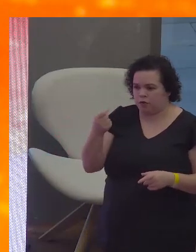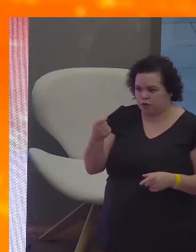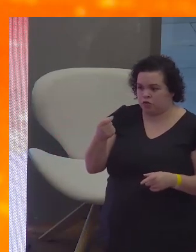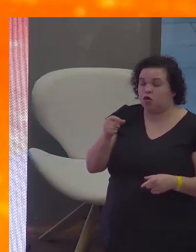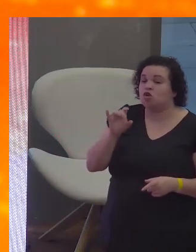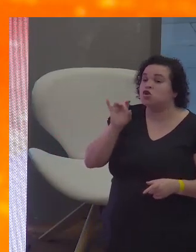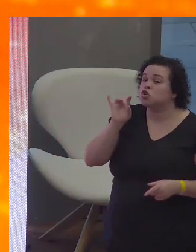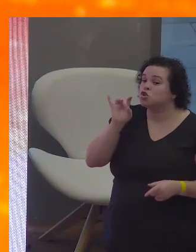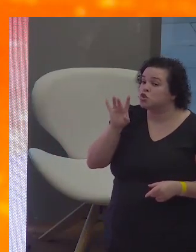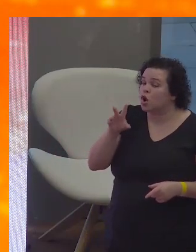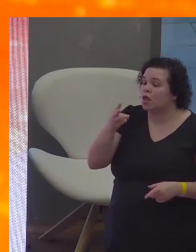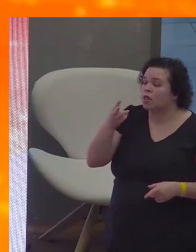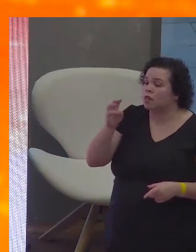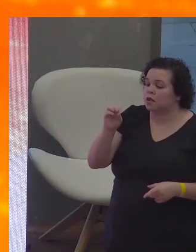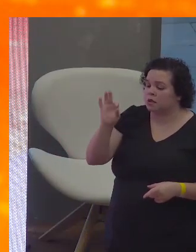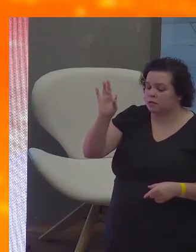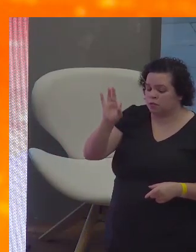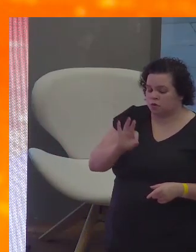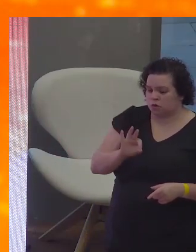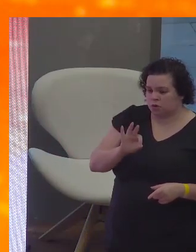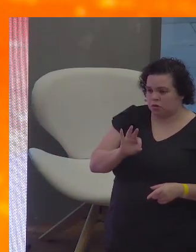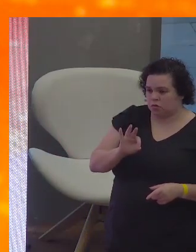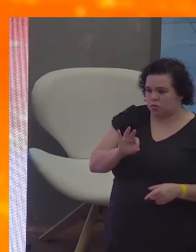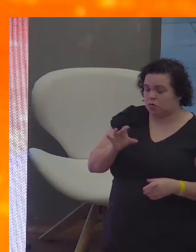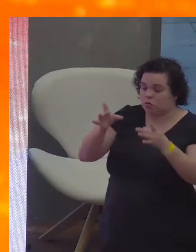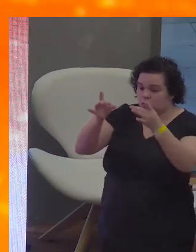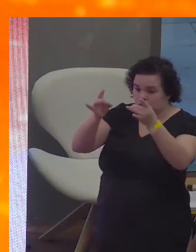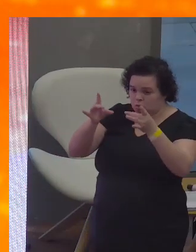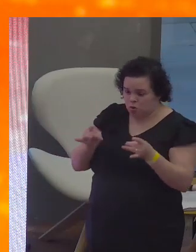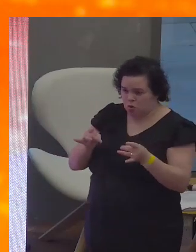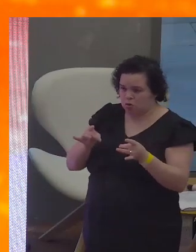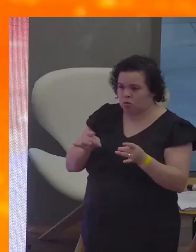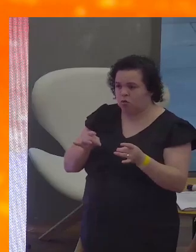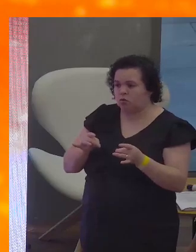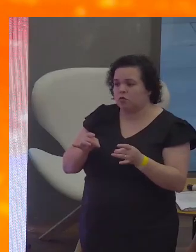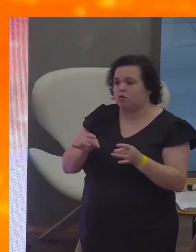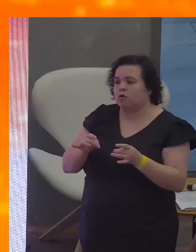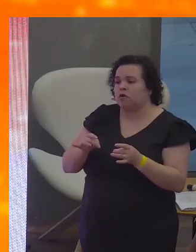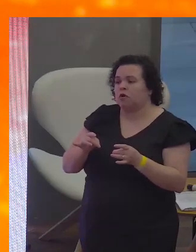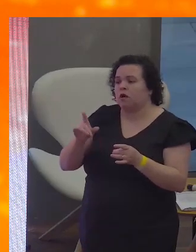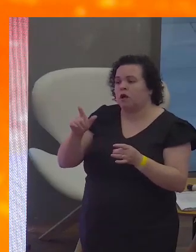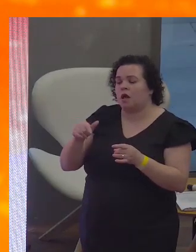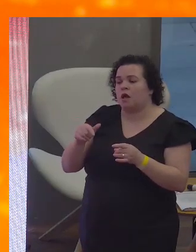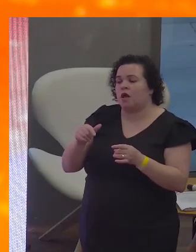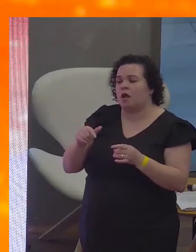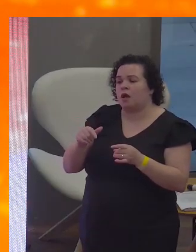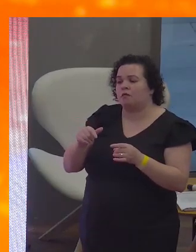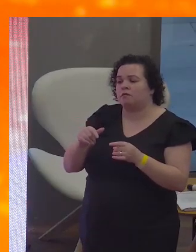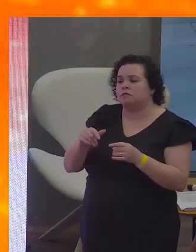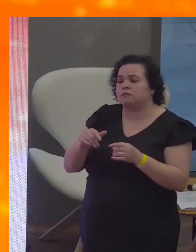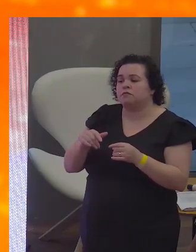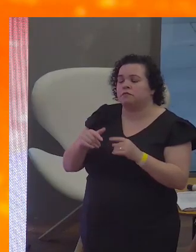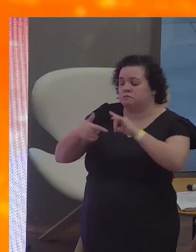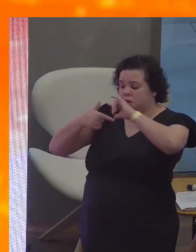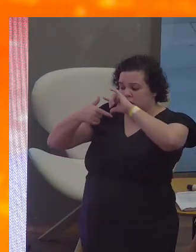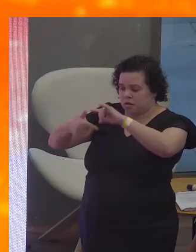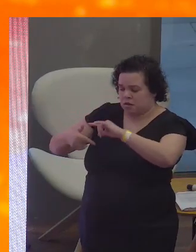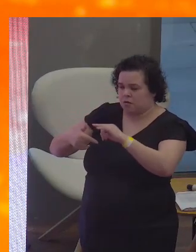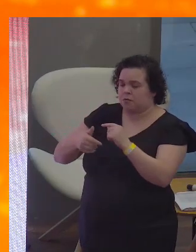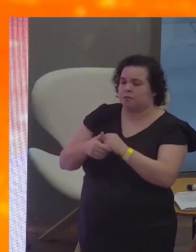Somente 30% desses rótulos mencionavam qual seria a padronização dos extratos, tá?